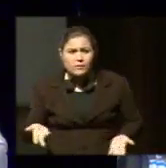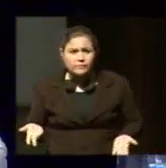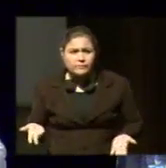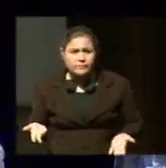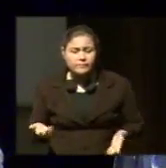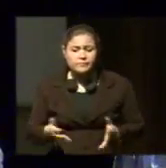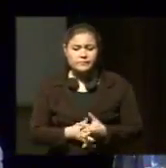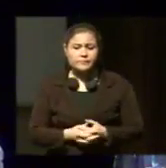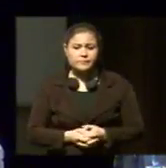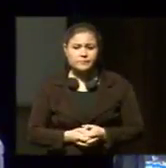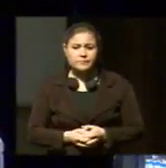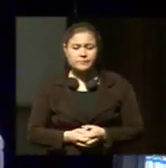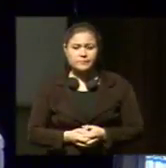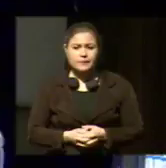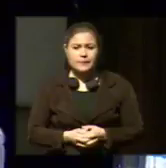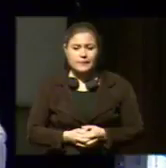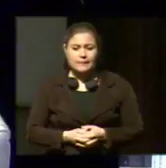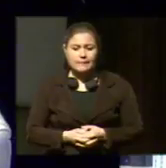né?